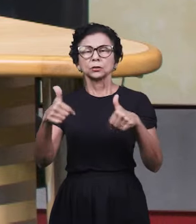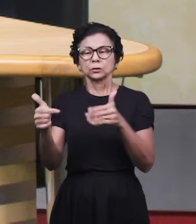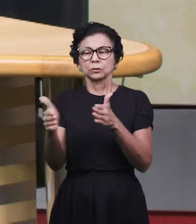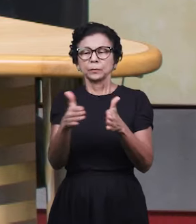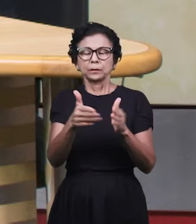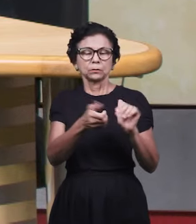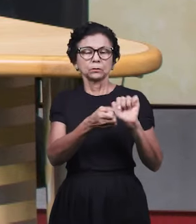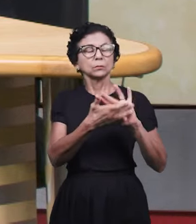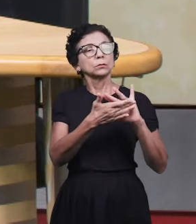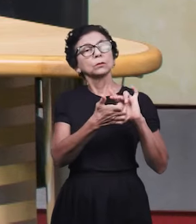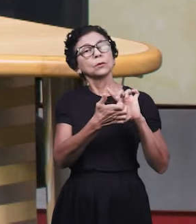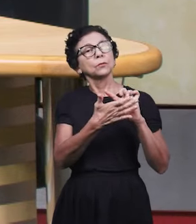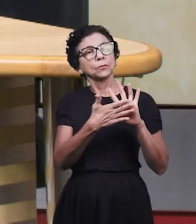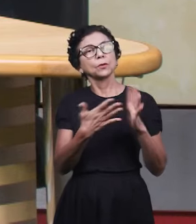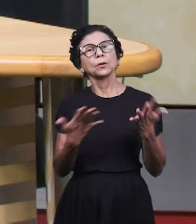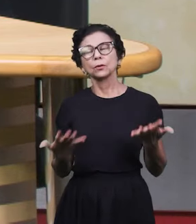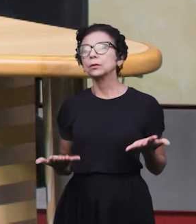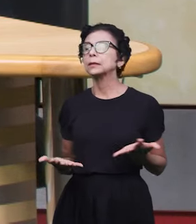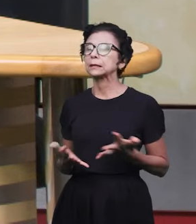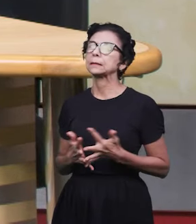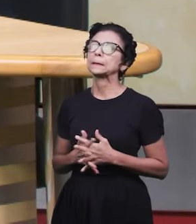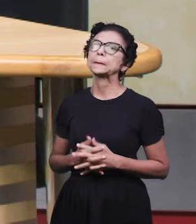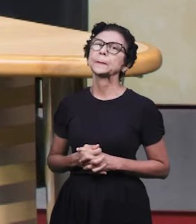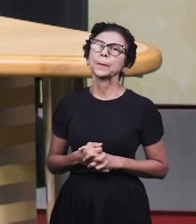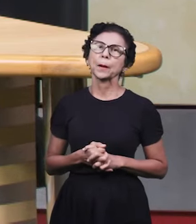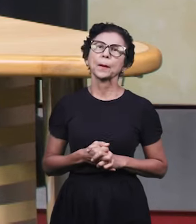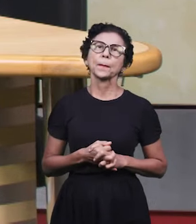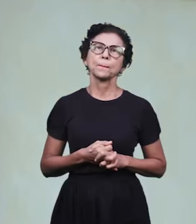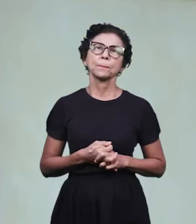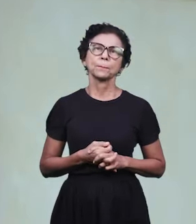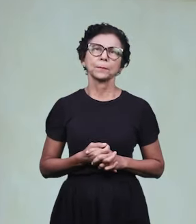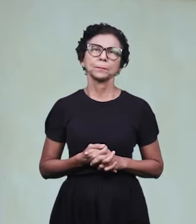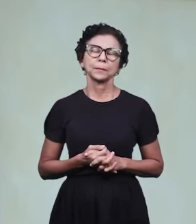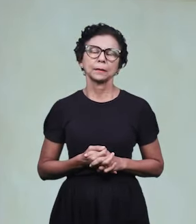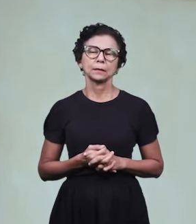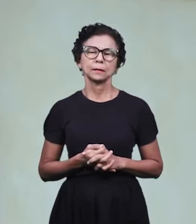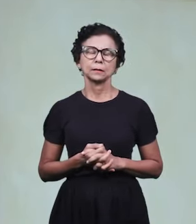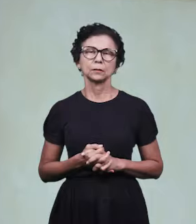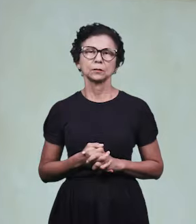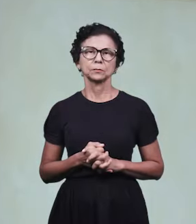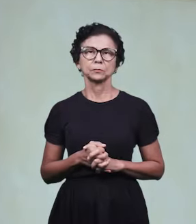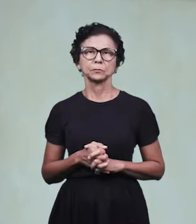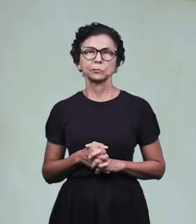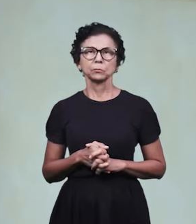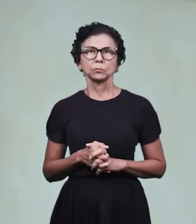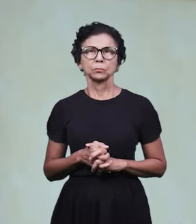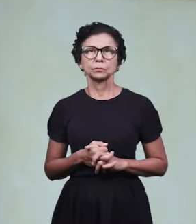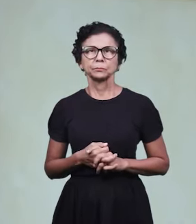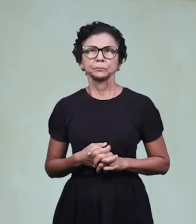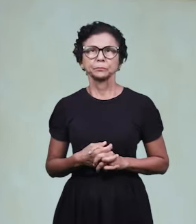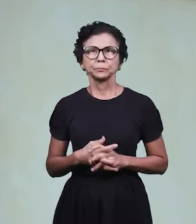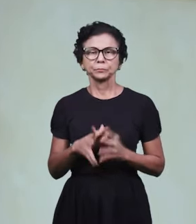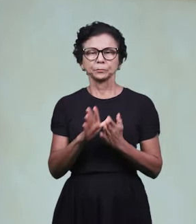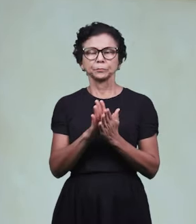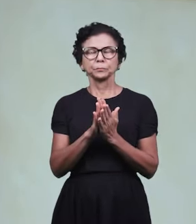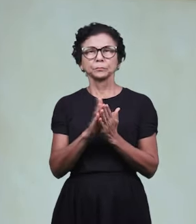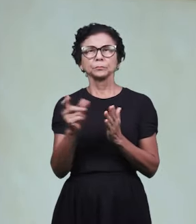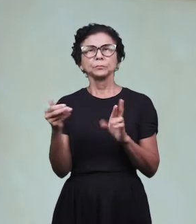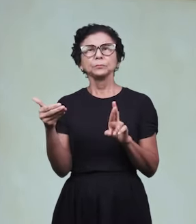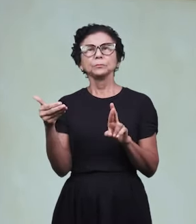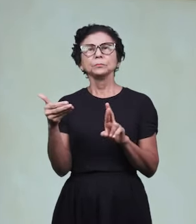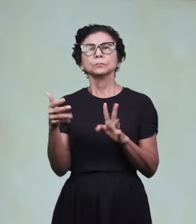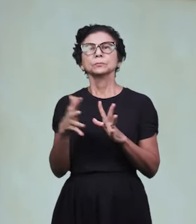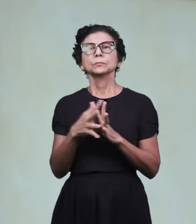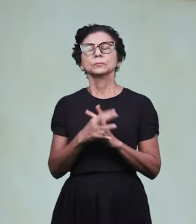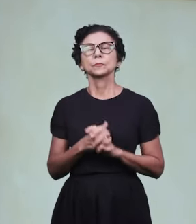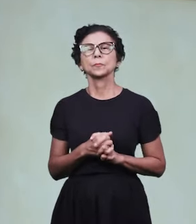Há muitos louvores que eles foram ditados por anjos. Até a palavra, quando se refere ao louvor em relação aos anjos,